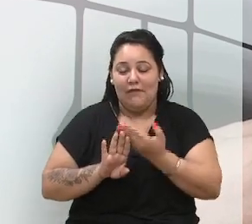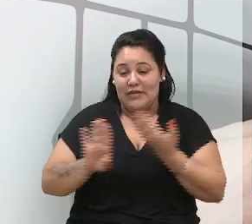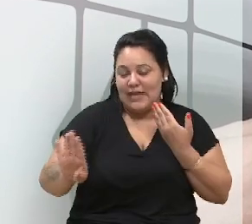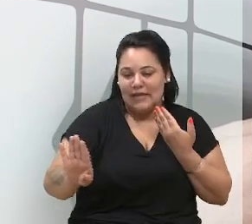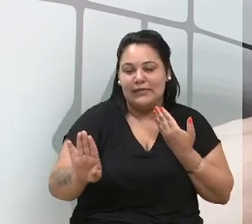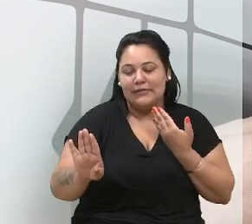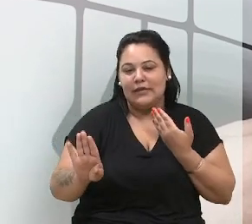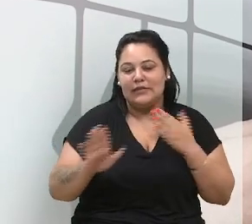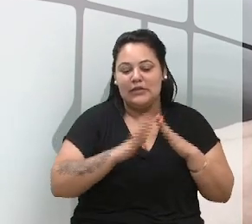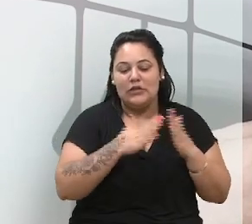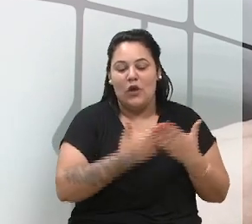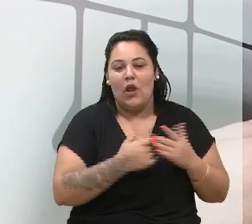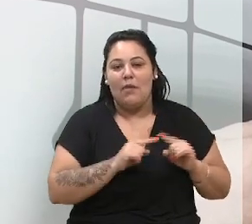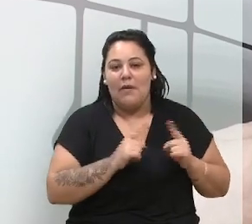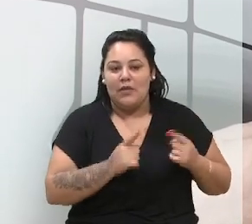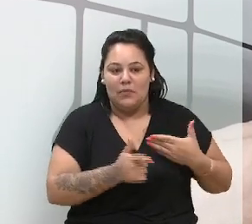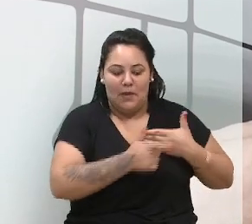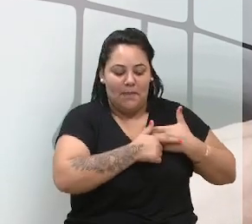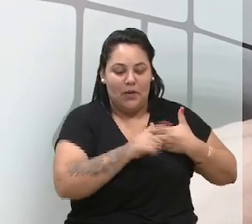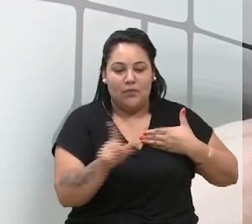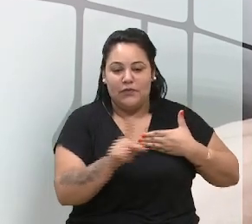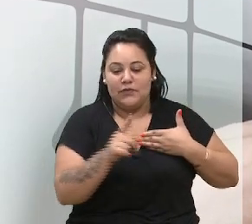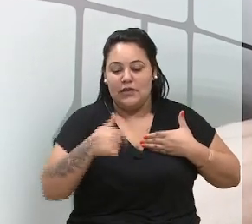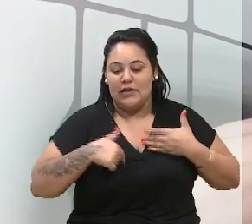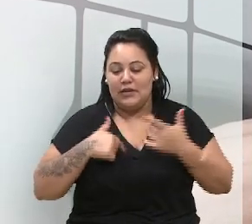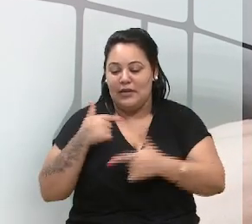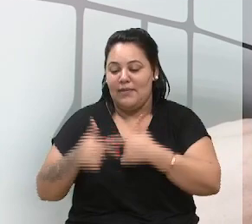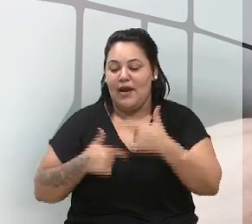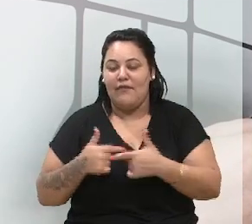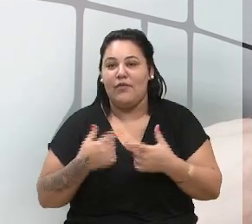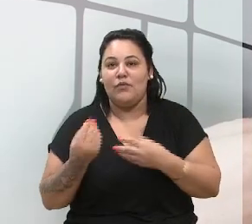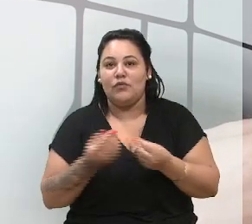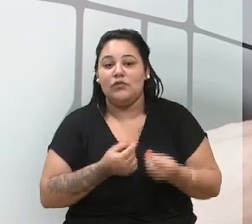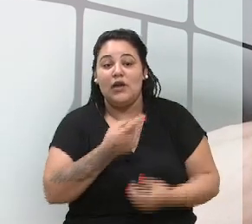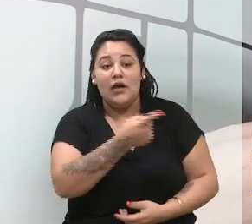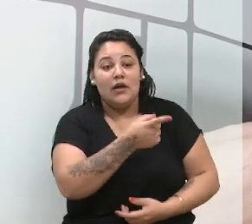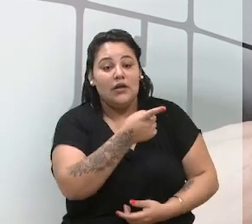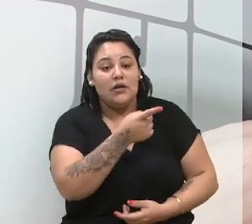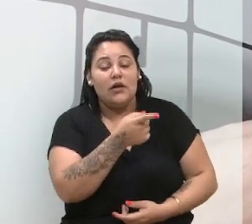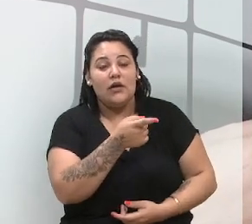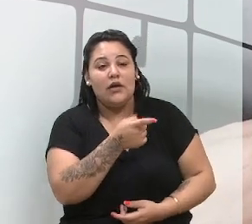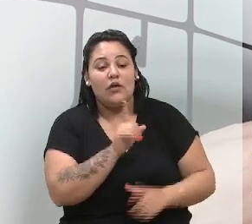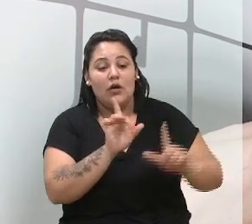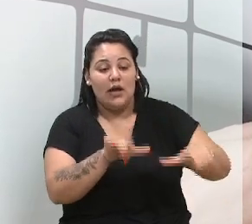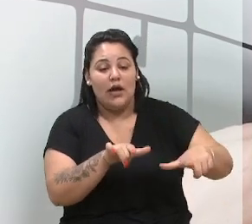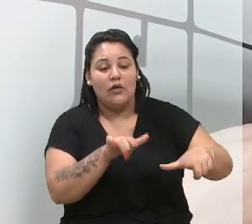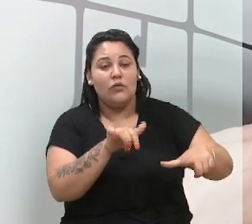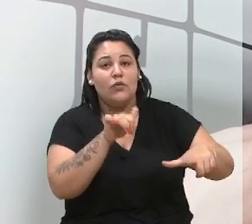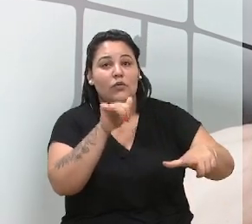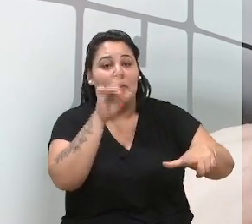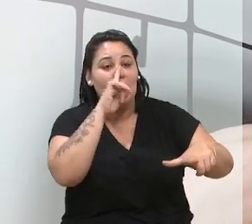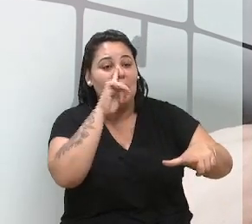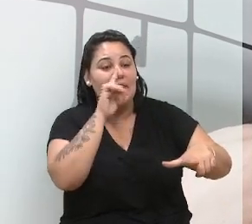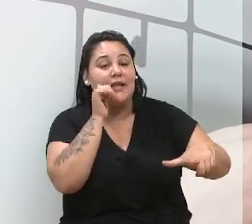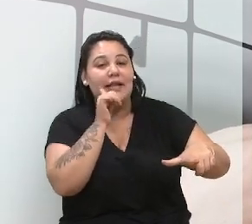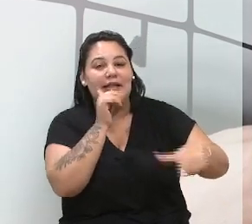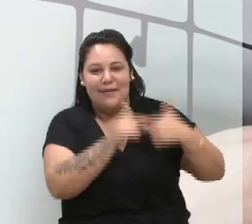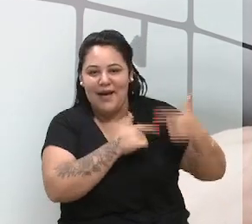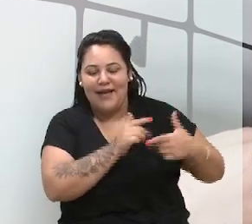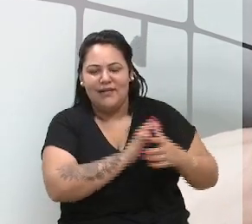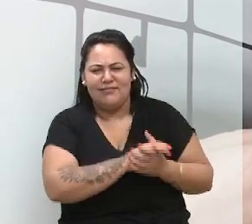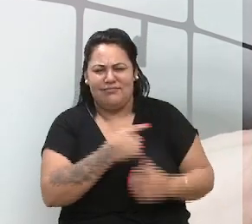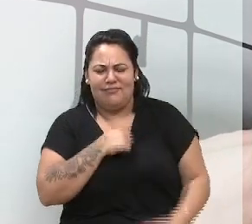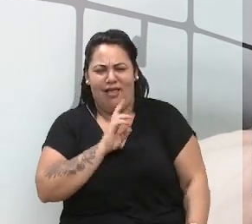professora eu trabalhava muito Aonde que a tua mãe trabalha não minha mãe não trabalha ela fica em casa então isso já